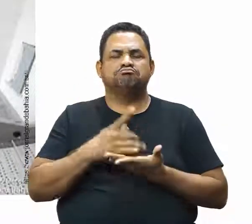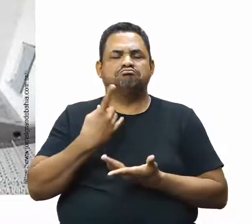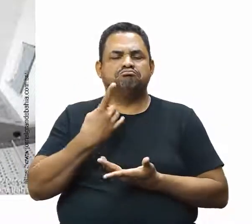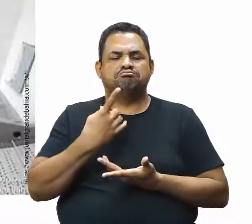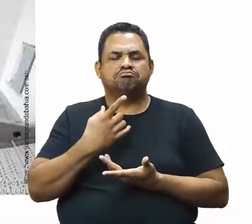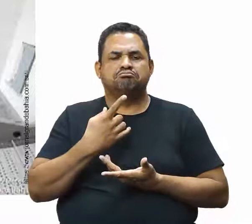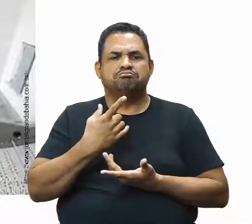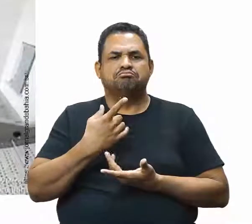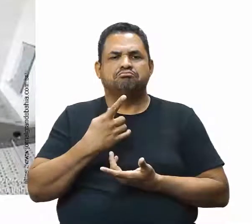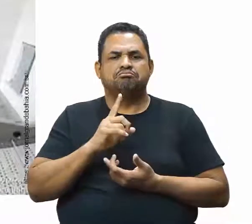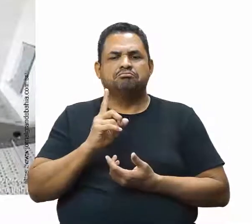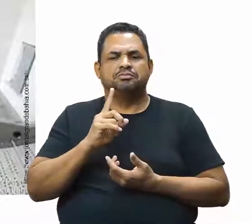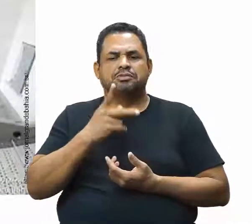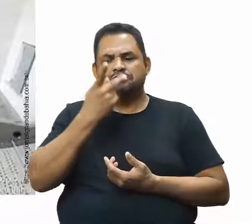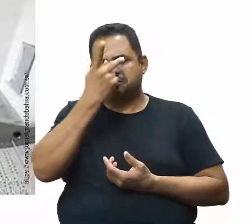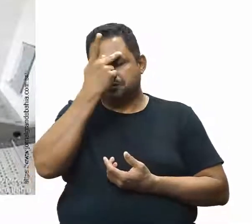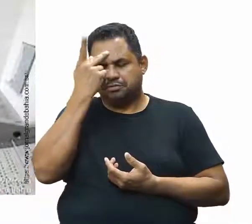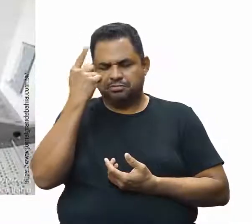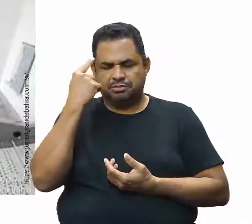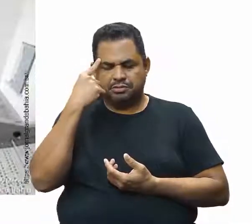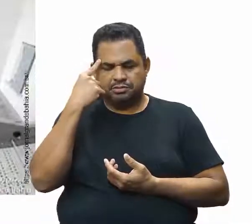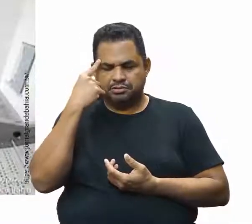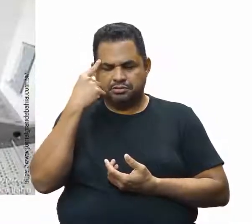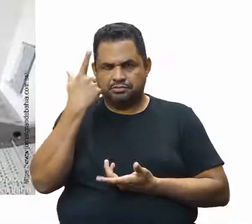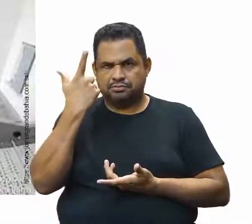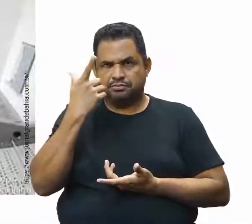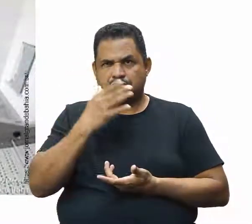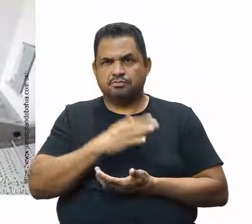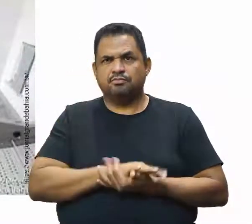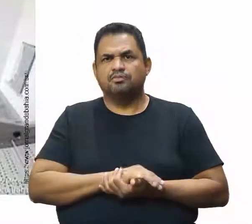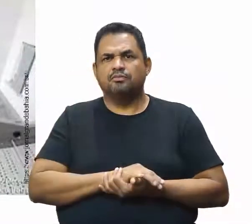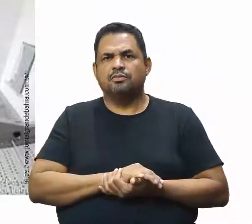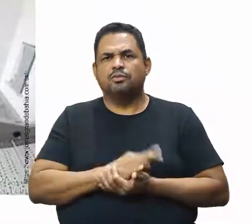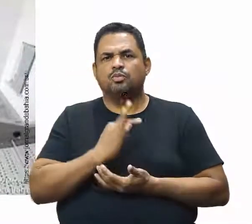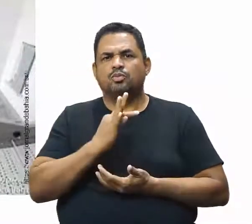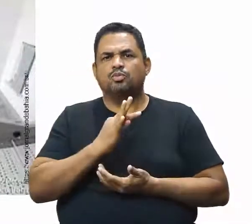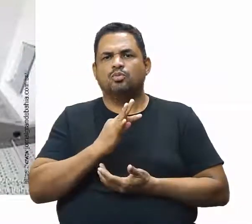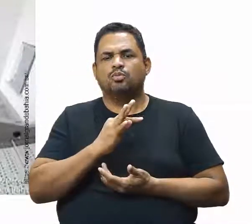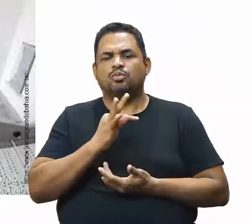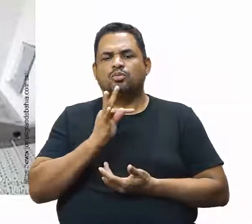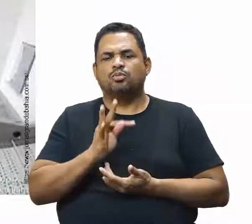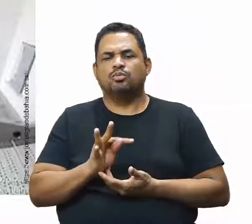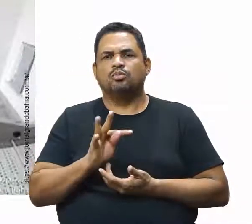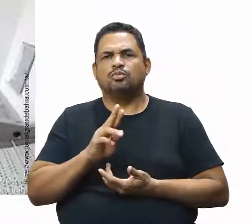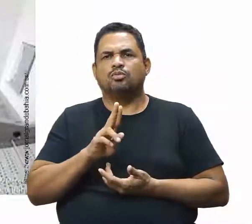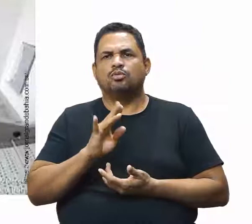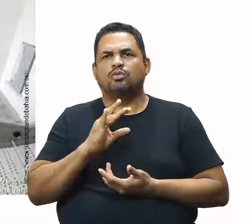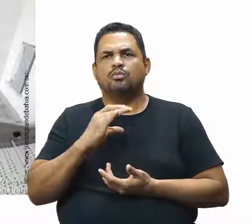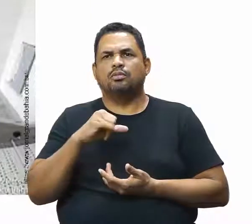pensar, que é o tucumã.